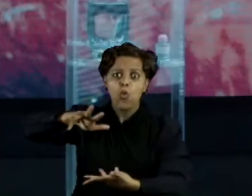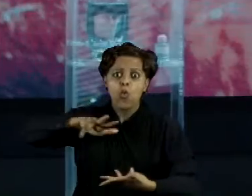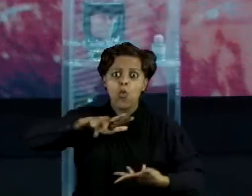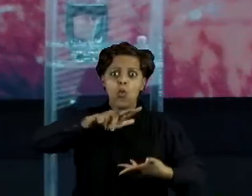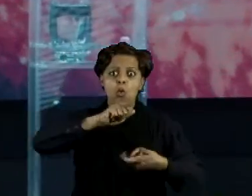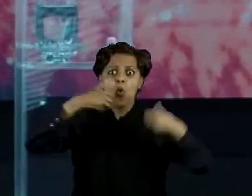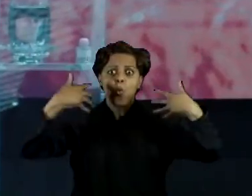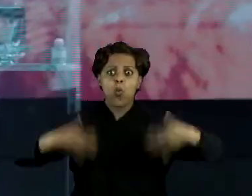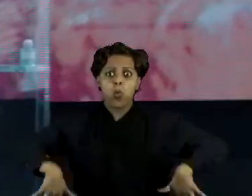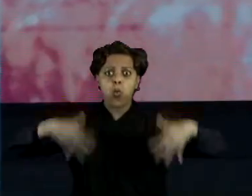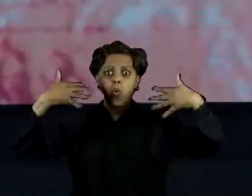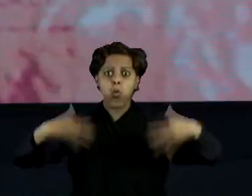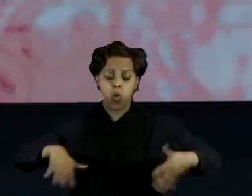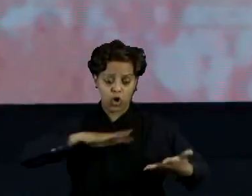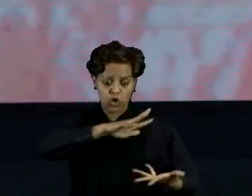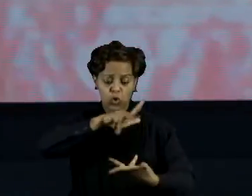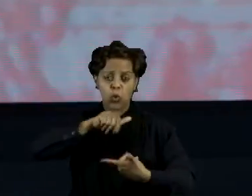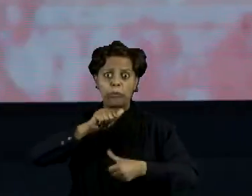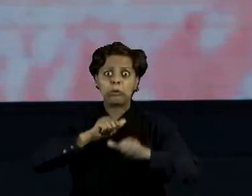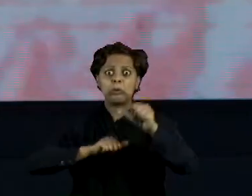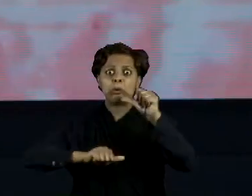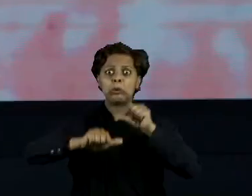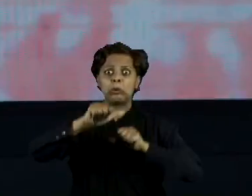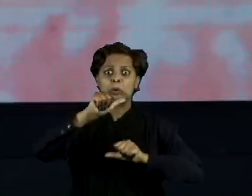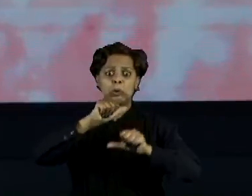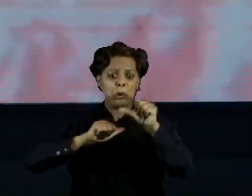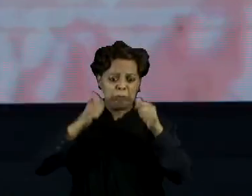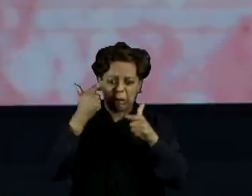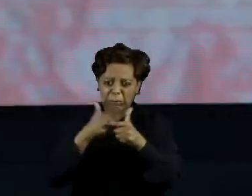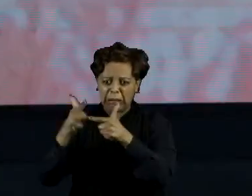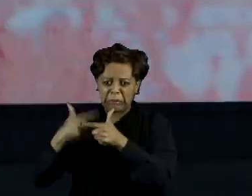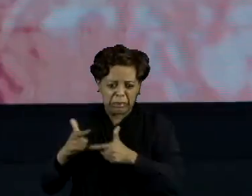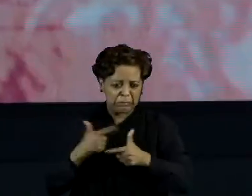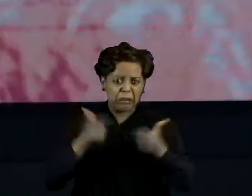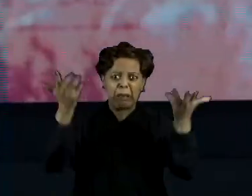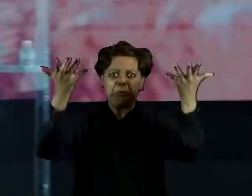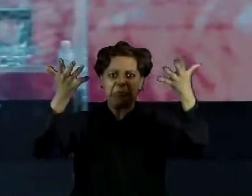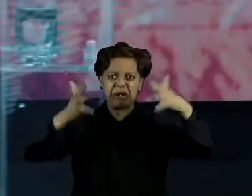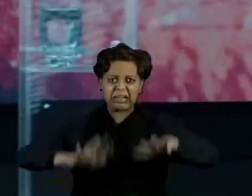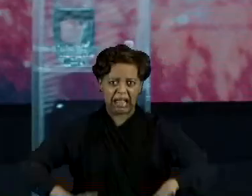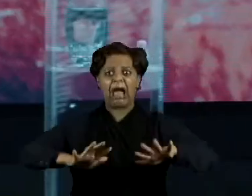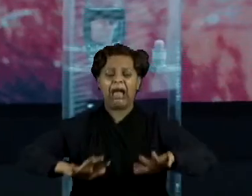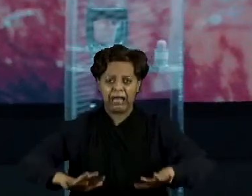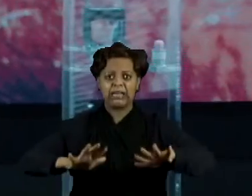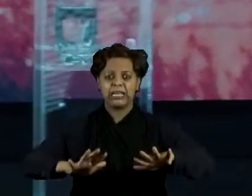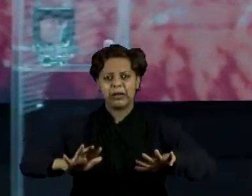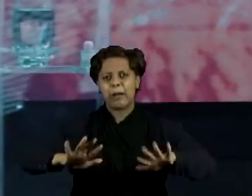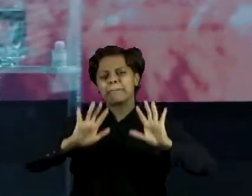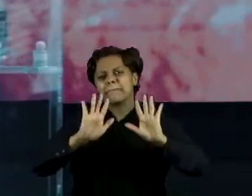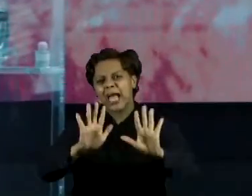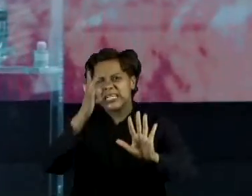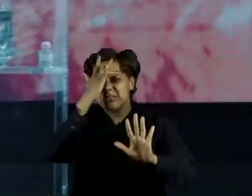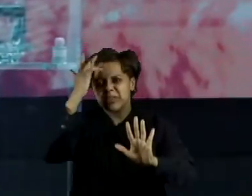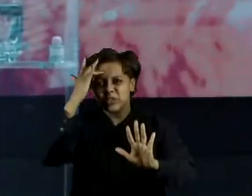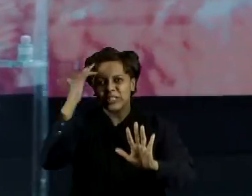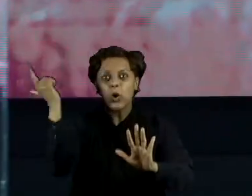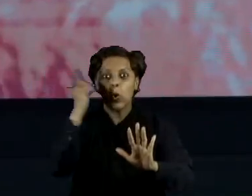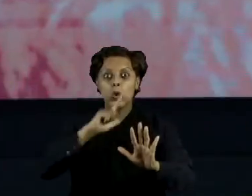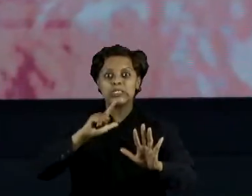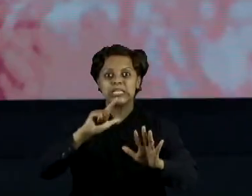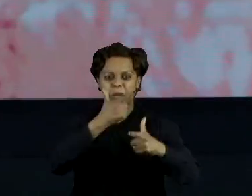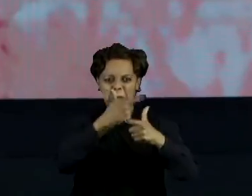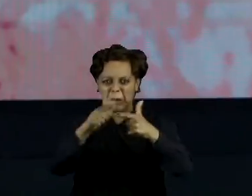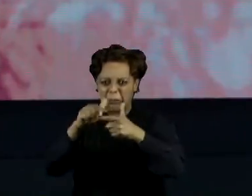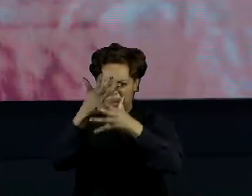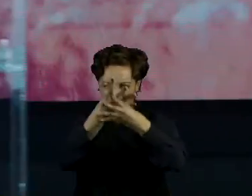E o mundo está mudando por conta dos problemas. E aqueles que estão resolvendo problemas dos outros estão saindo